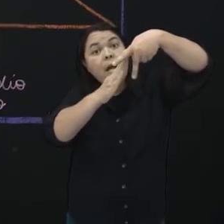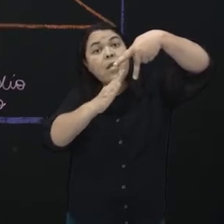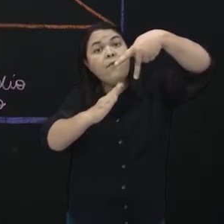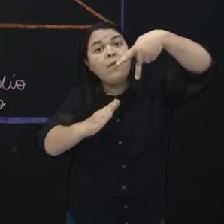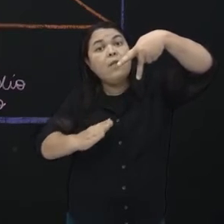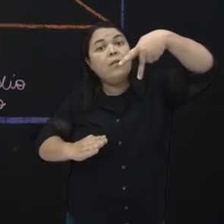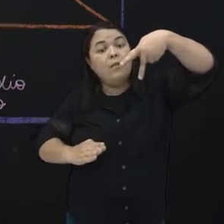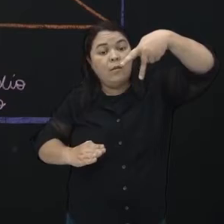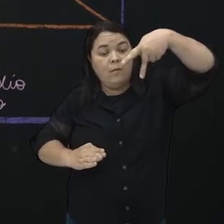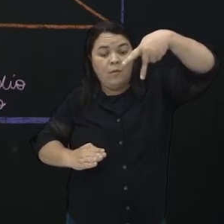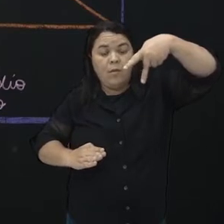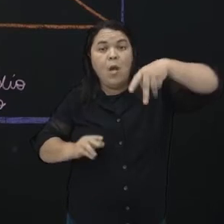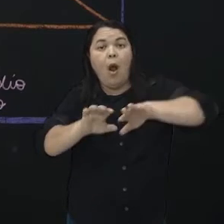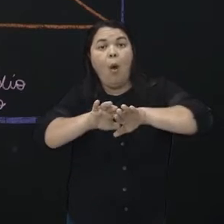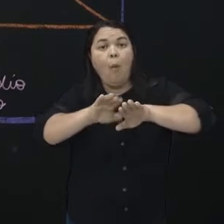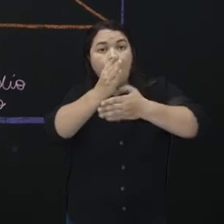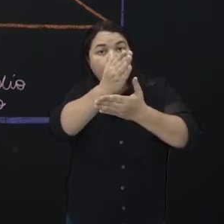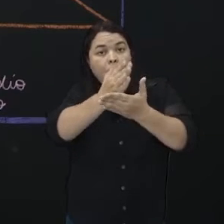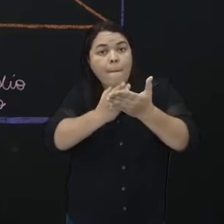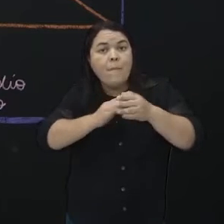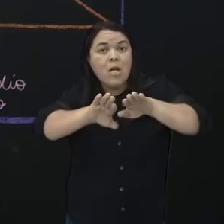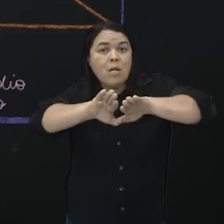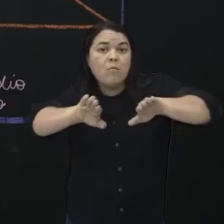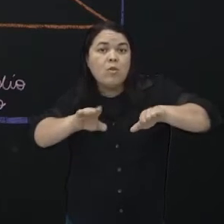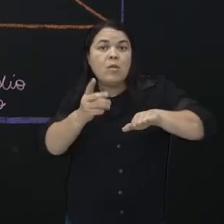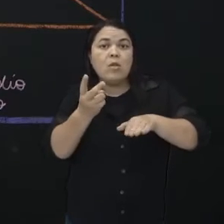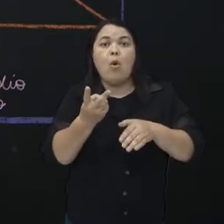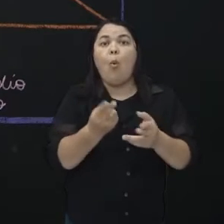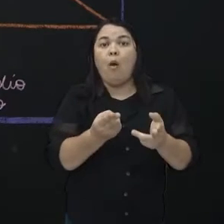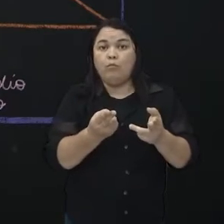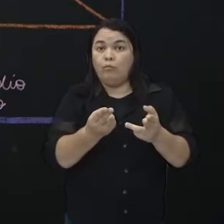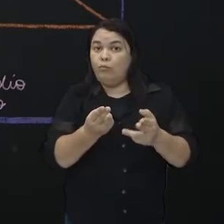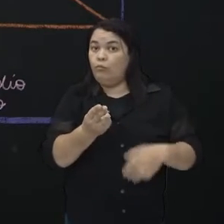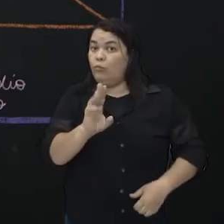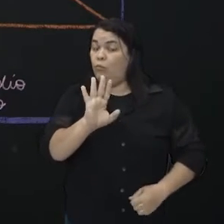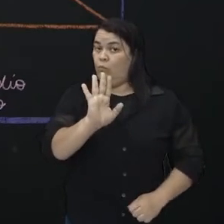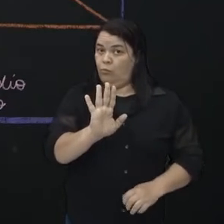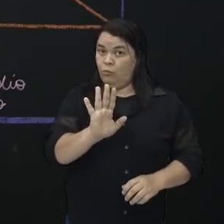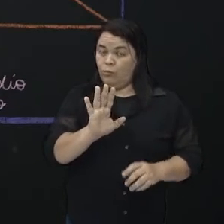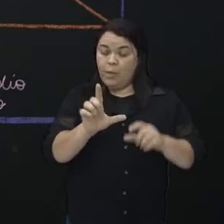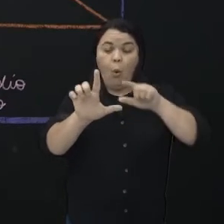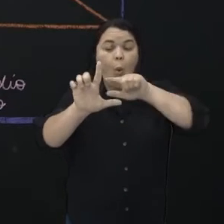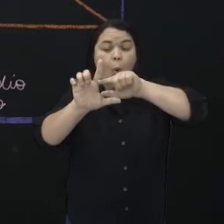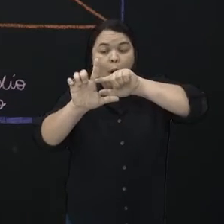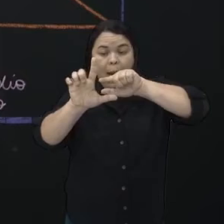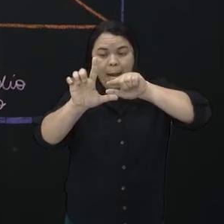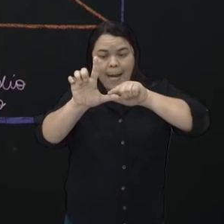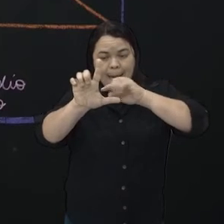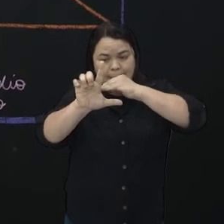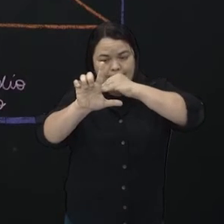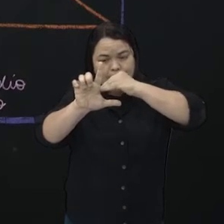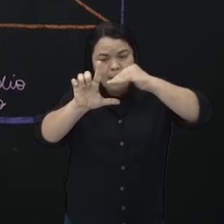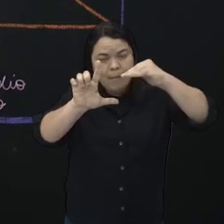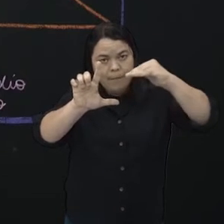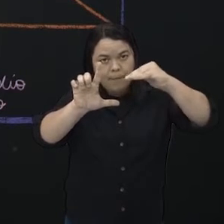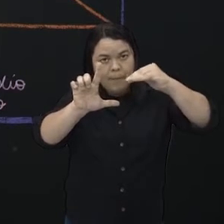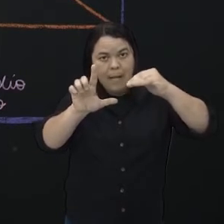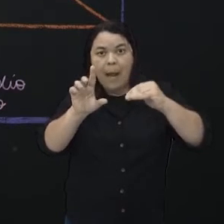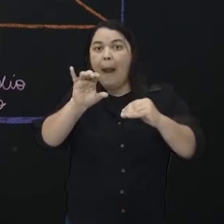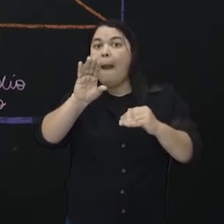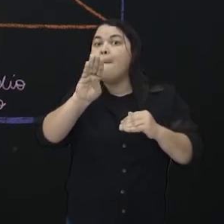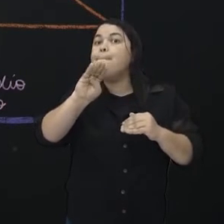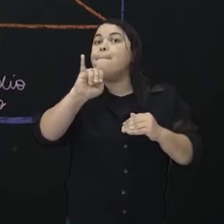seviana, desculpa, é a mediana, que é a seviana que sai do vértice e do lado oposto que ela